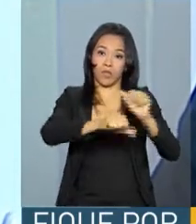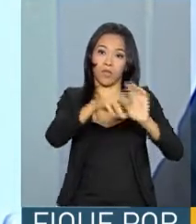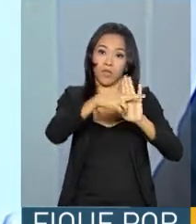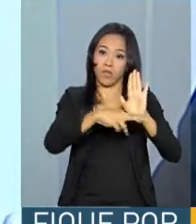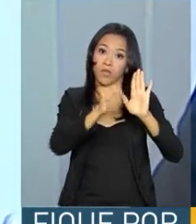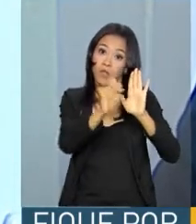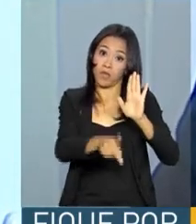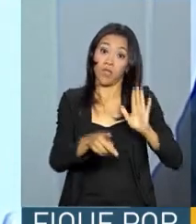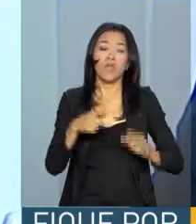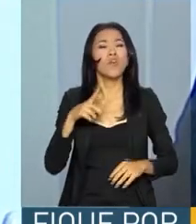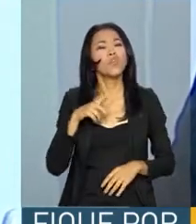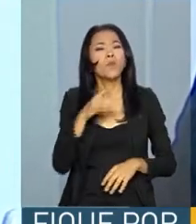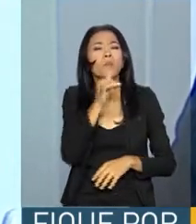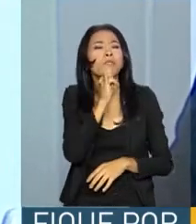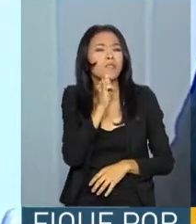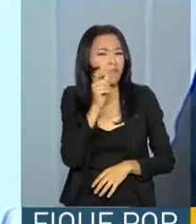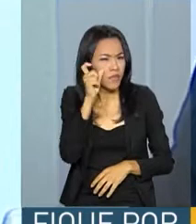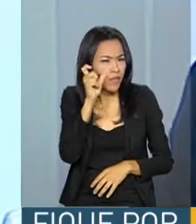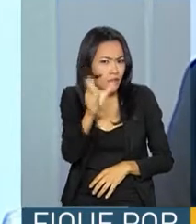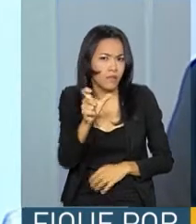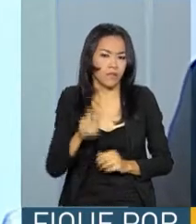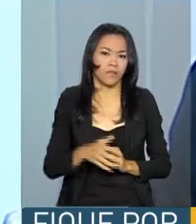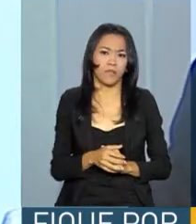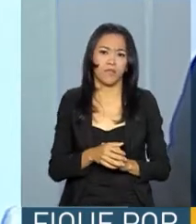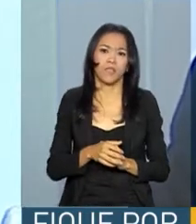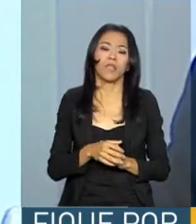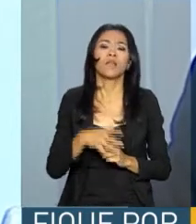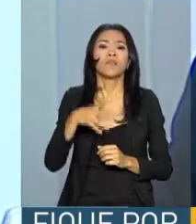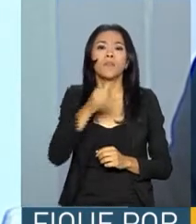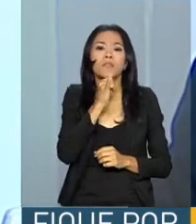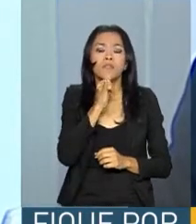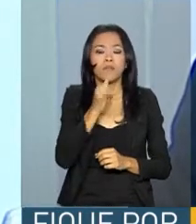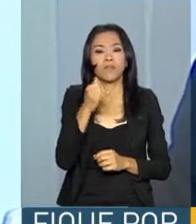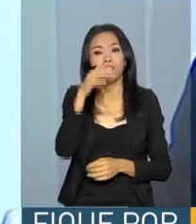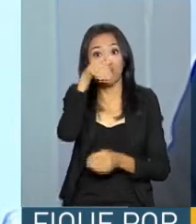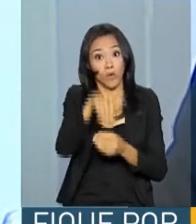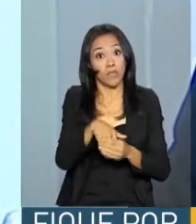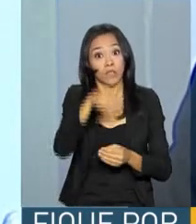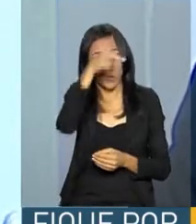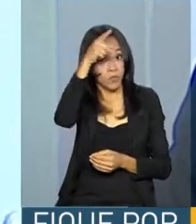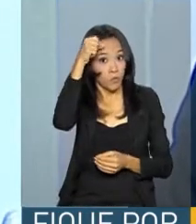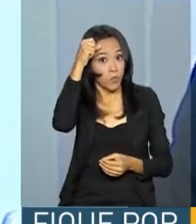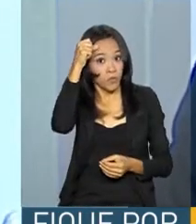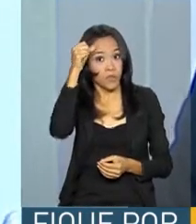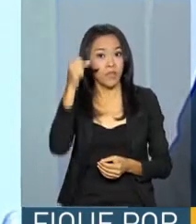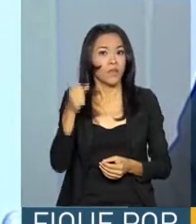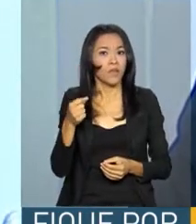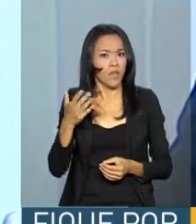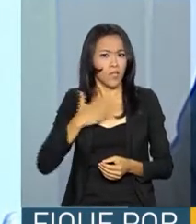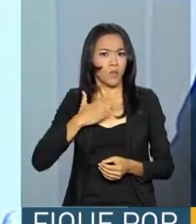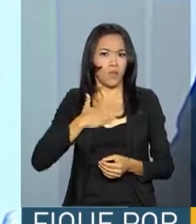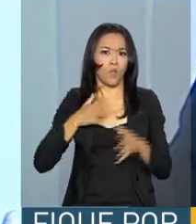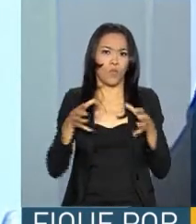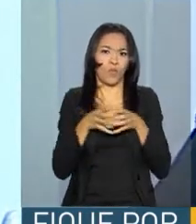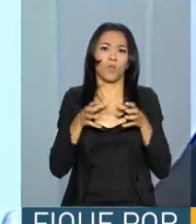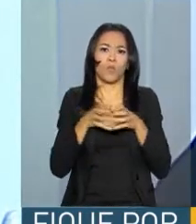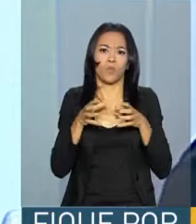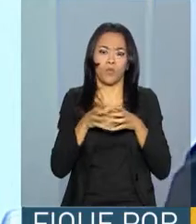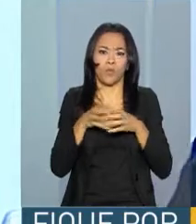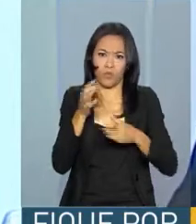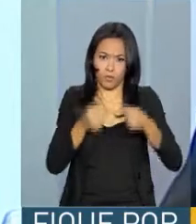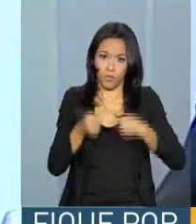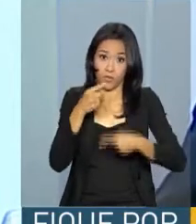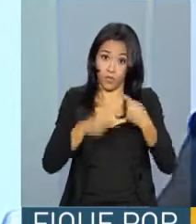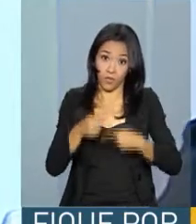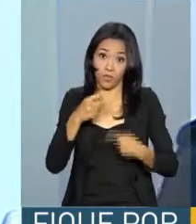exemplos, é interessante, vocês sabem que eu tenho exemplos nas eleições municipais de candidatos, até do meu partido, que